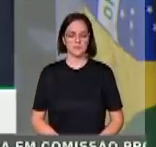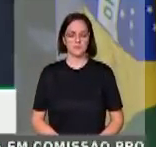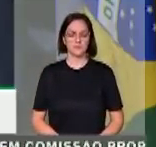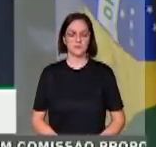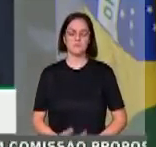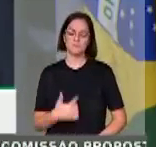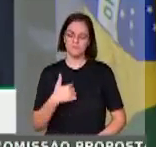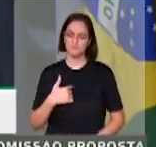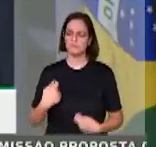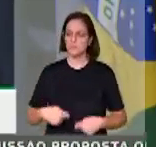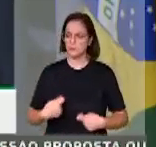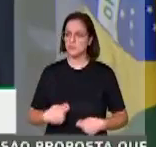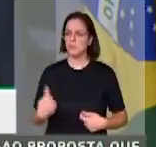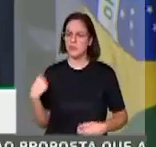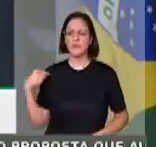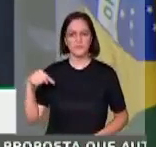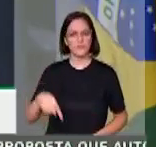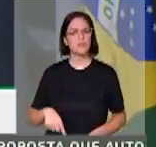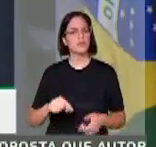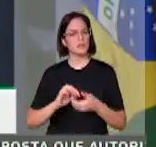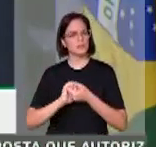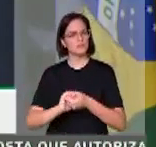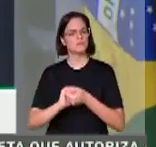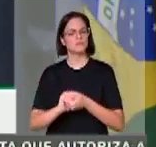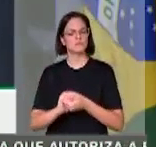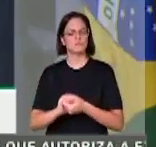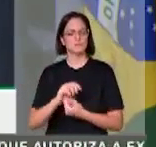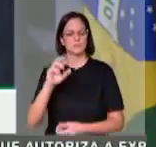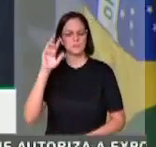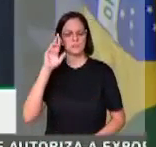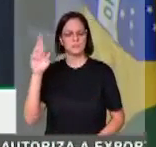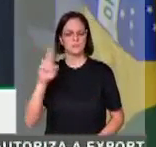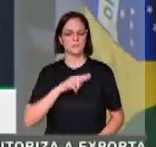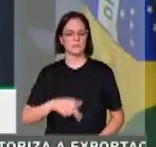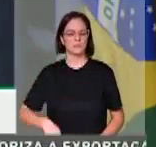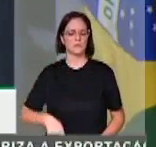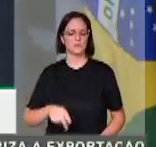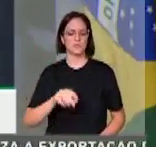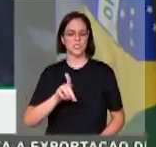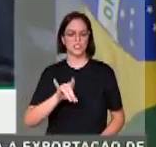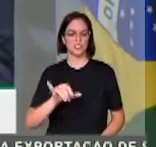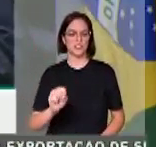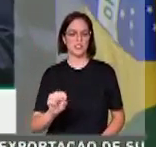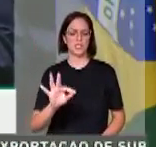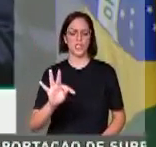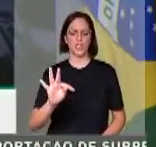deixar de cumprimentar Sua Excelência, presidente Dias Toffoli,